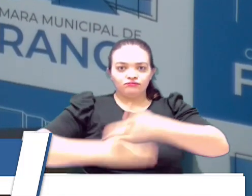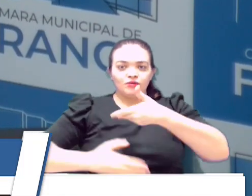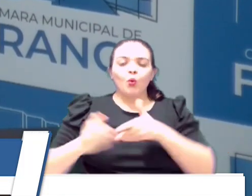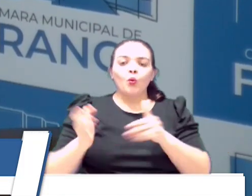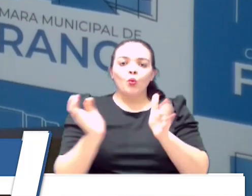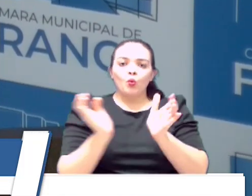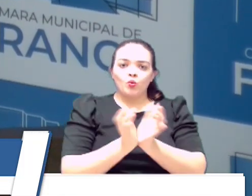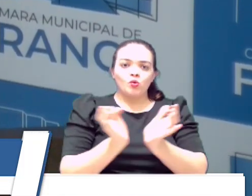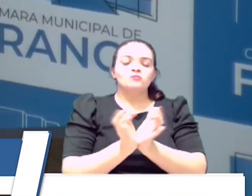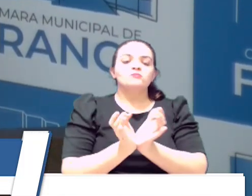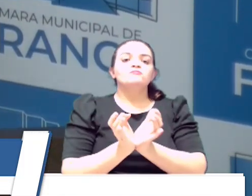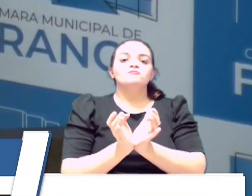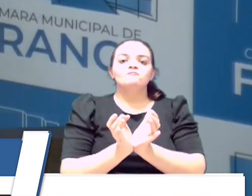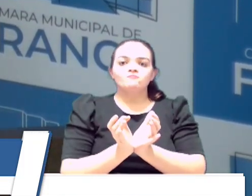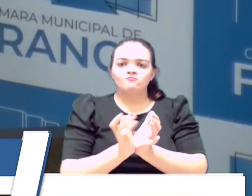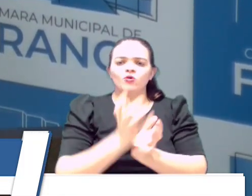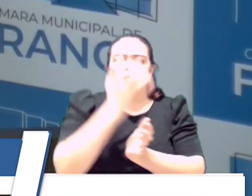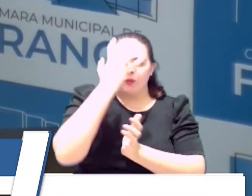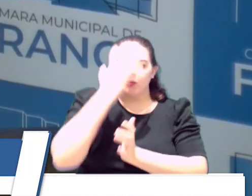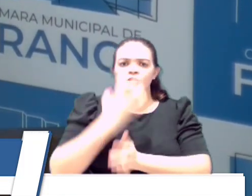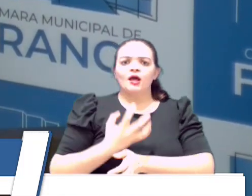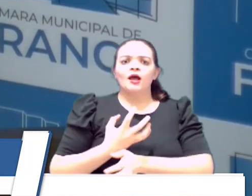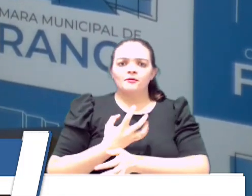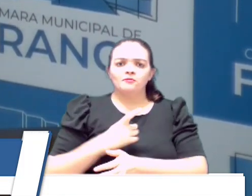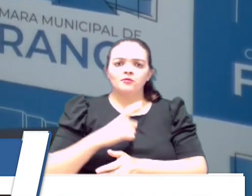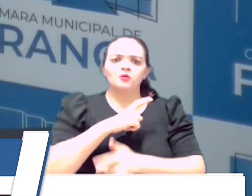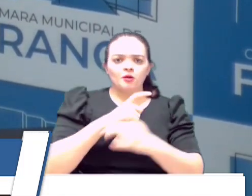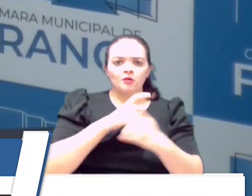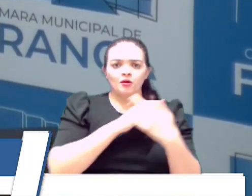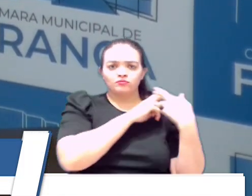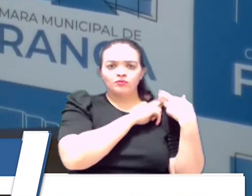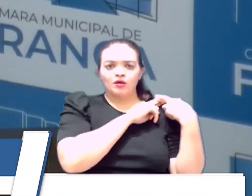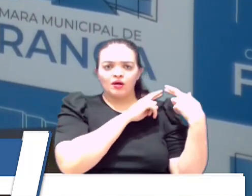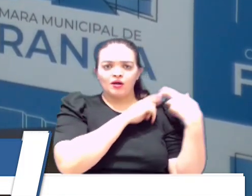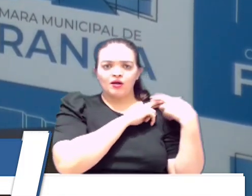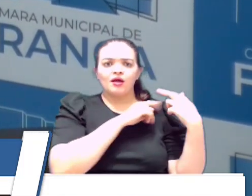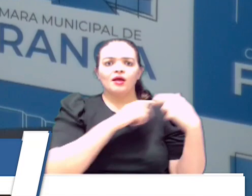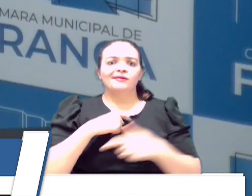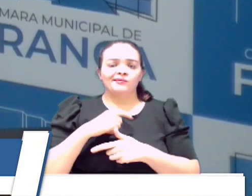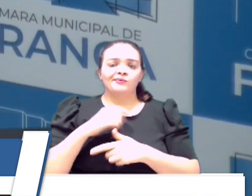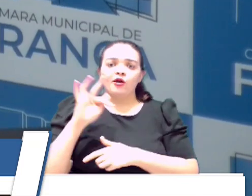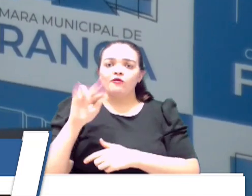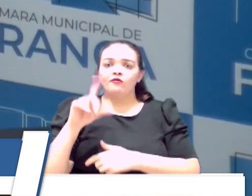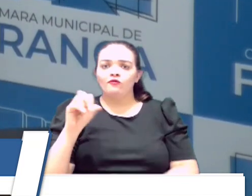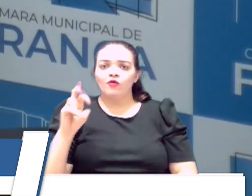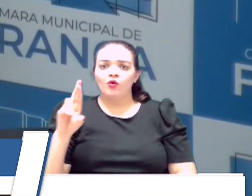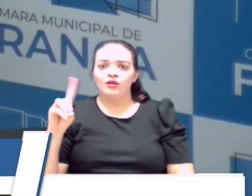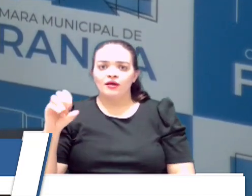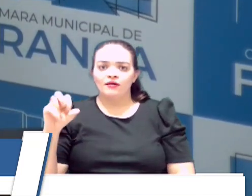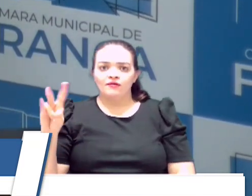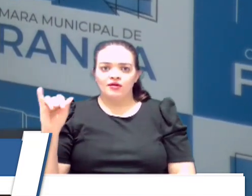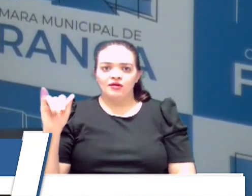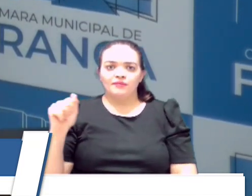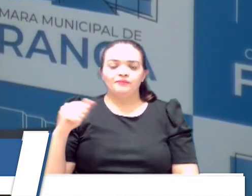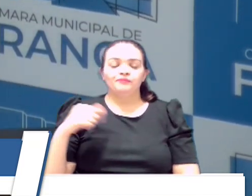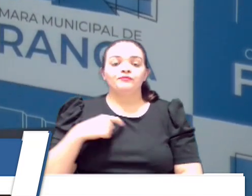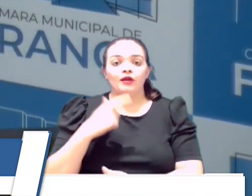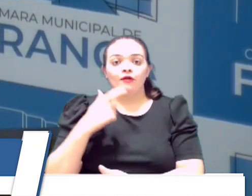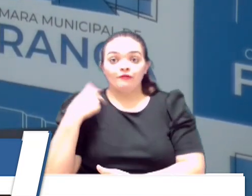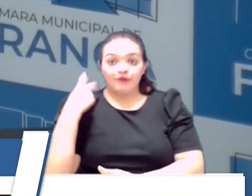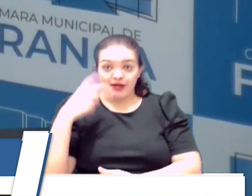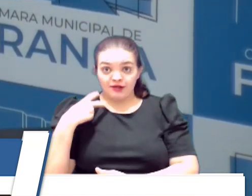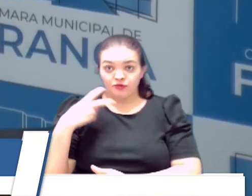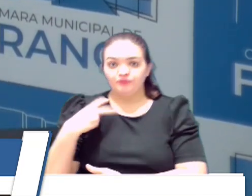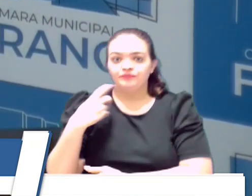entidade tão séria e competente como a Flor da Vida. O vereador Gilson Pelizaro,